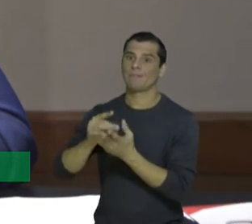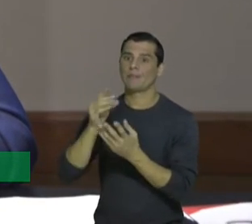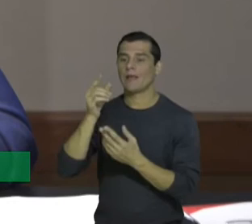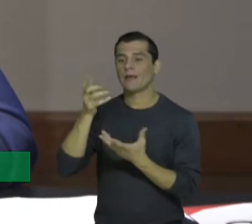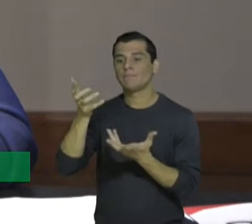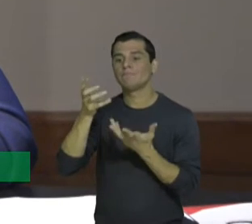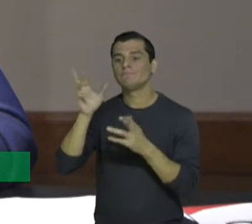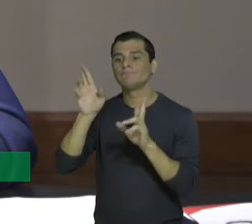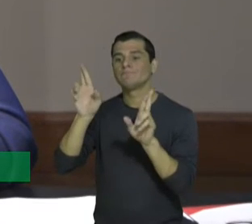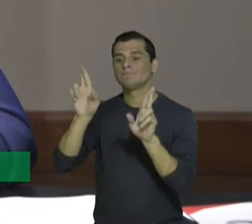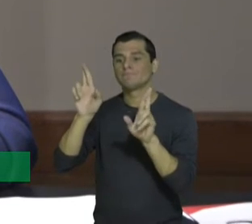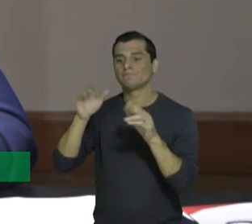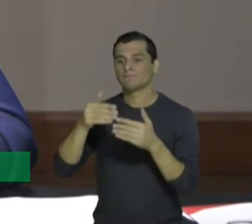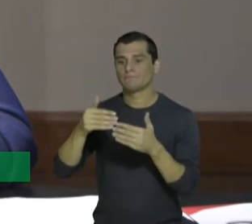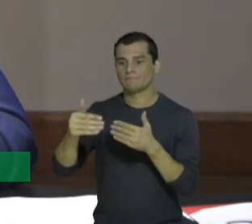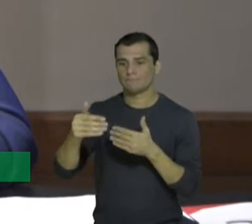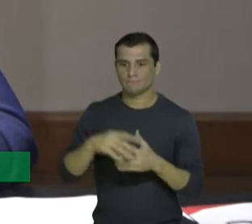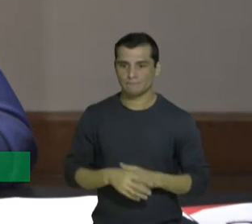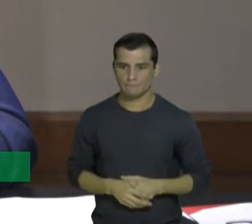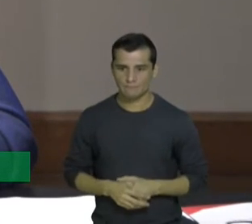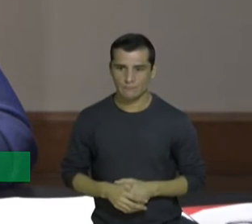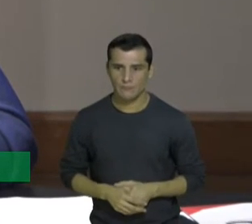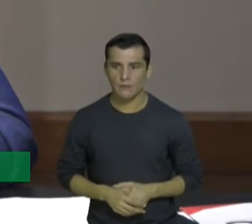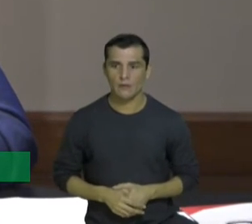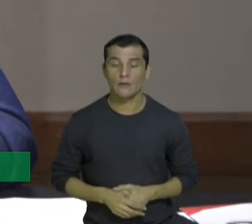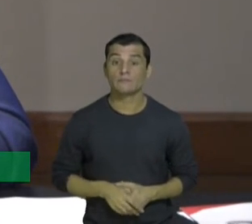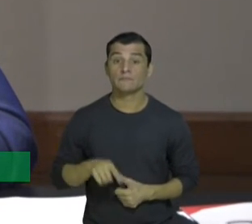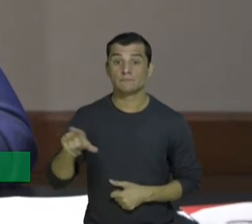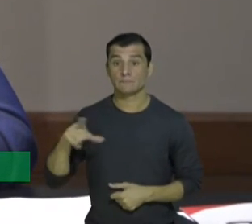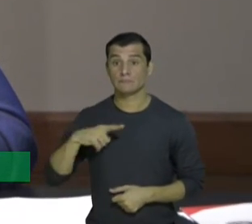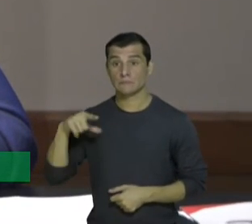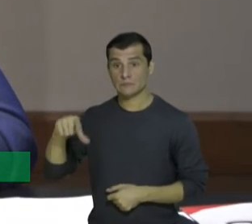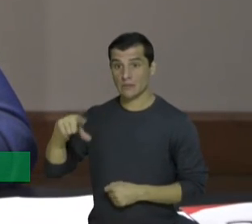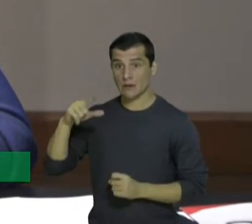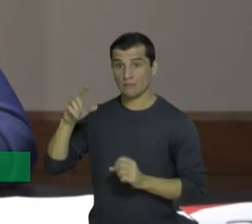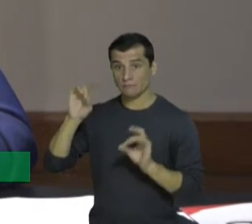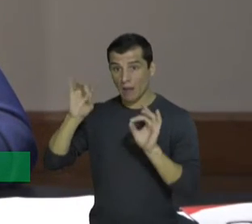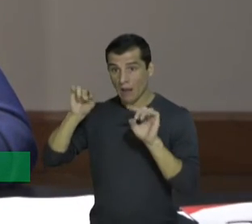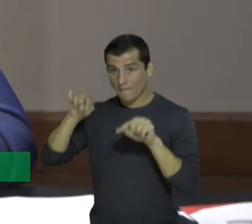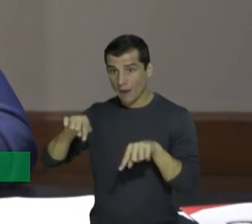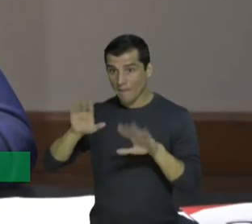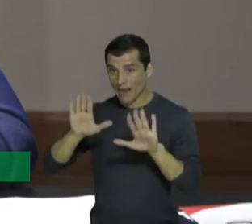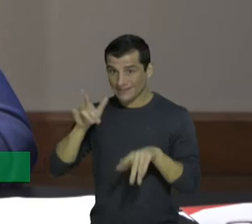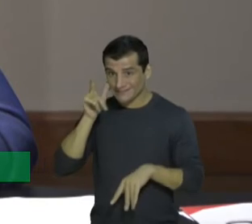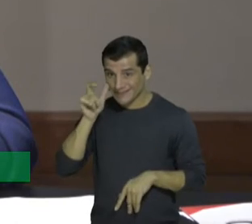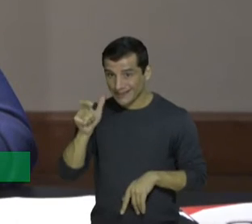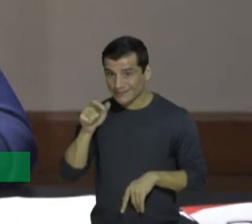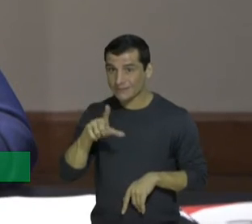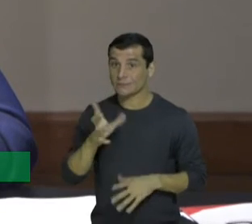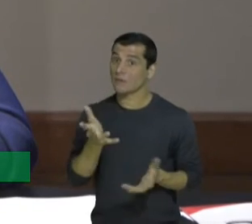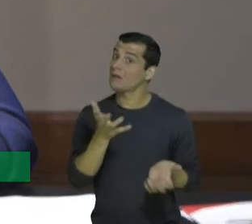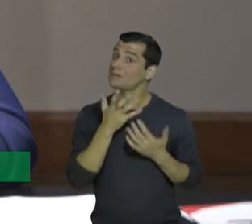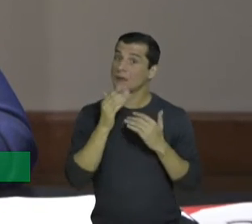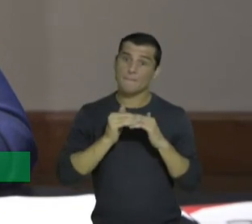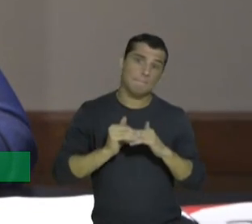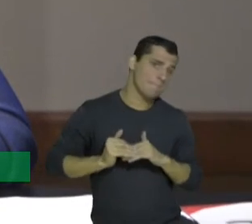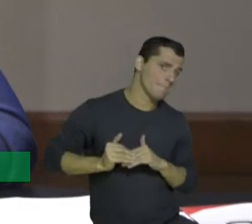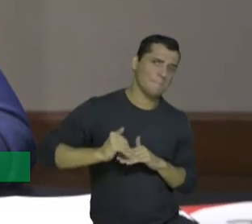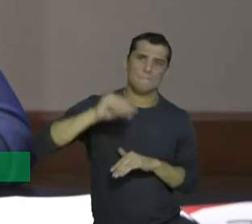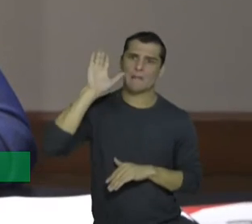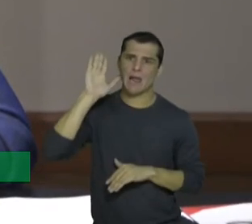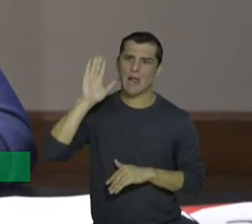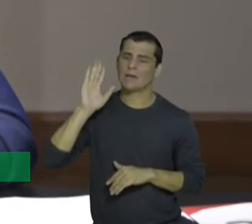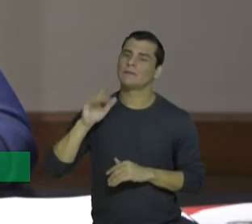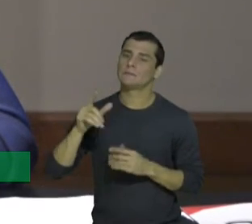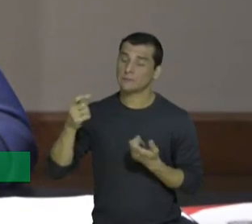número em especial não é interessante para o que nós queremos nós queremos um número muito muito maior nisso